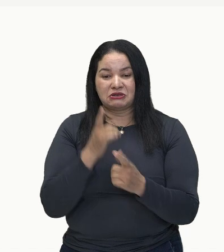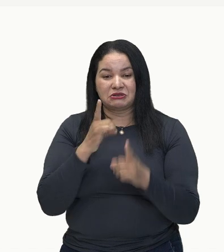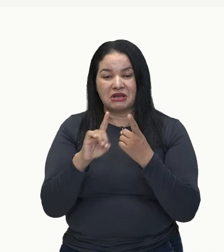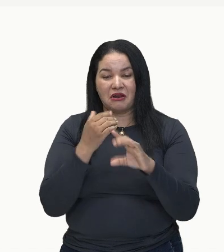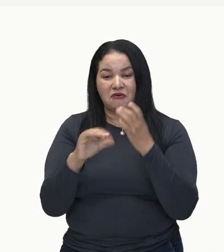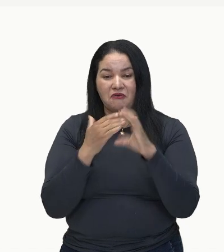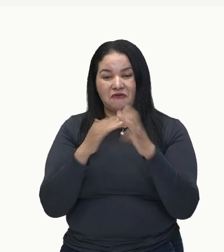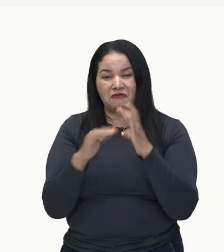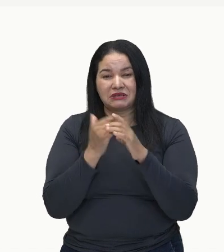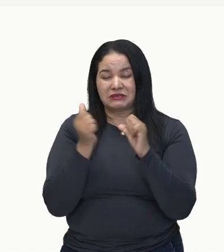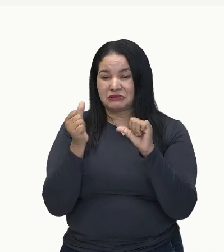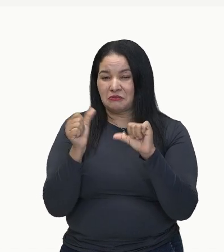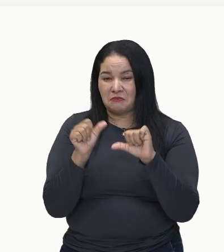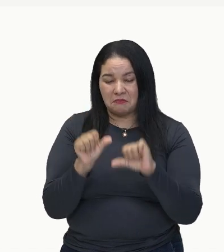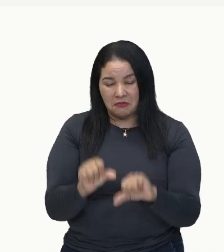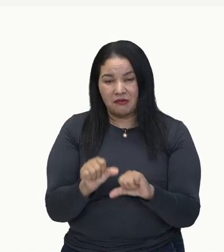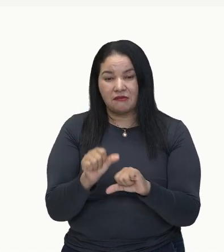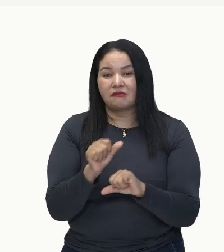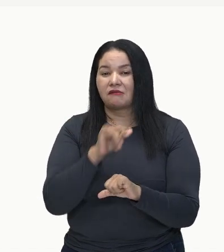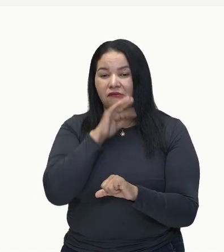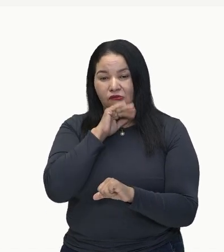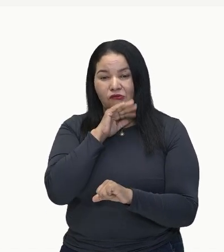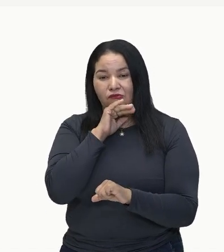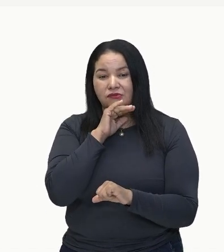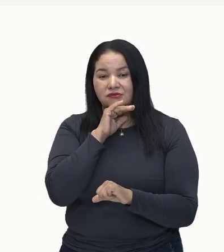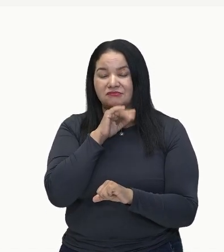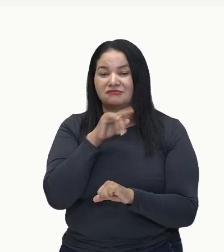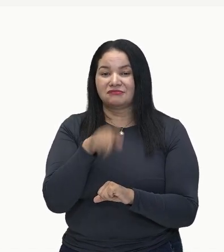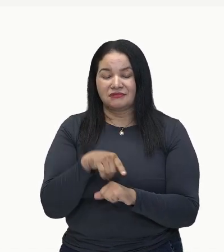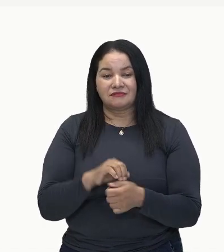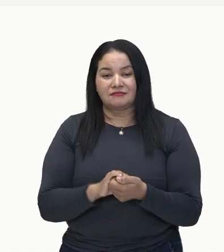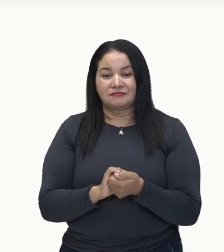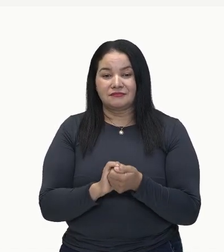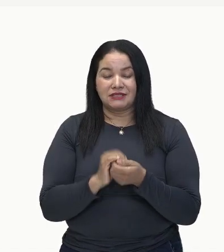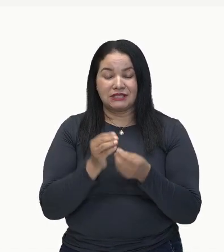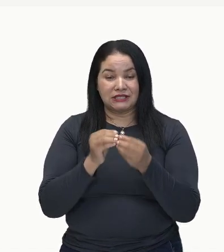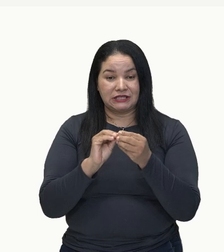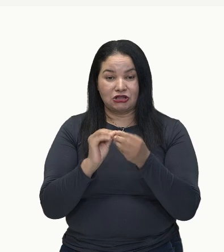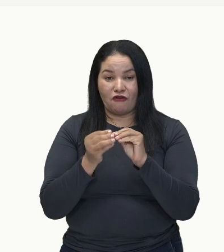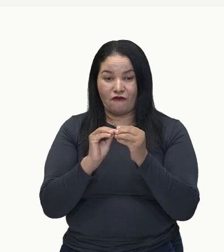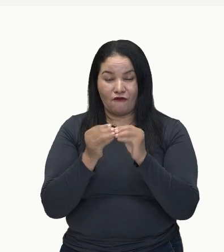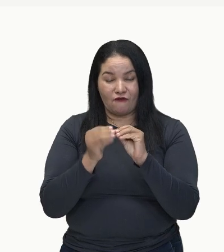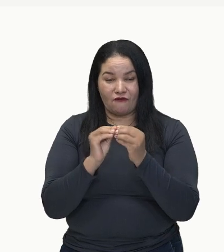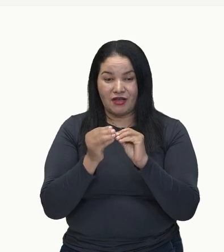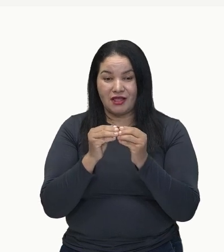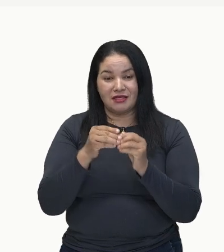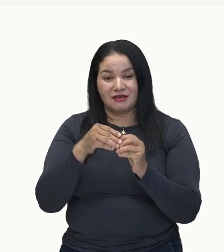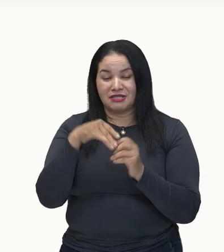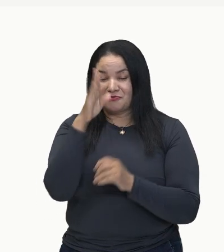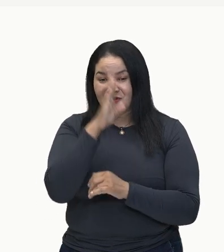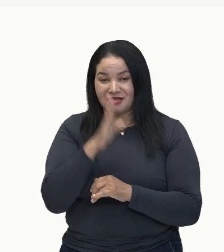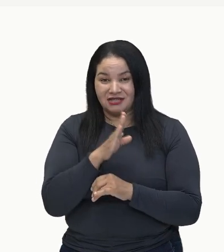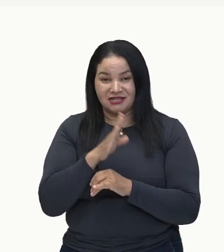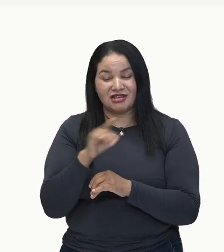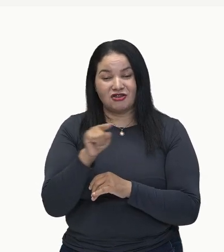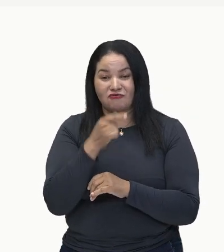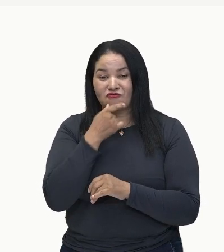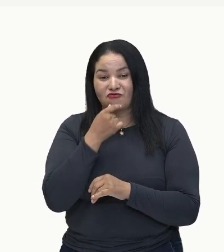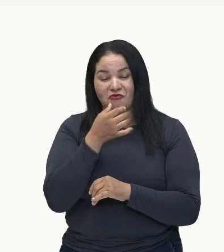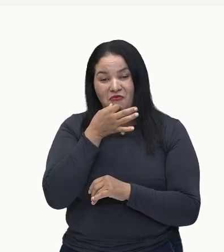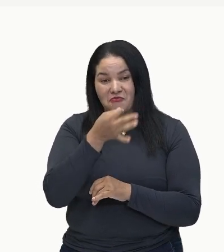olha só. Né? Então ele arrasa aqui as novelas brasileiras. Os diálogos são